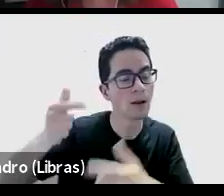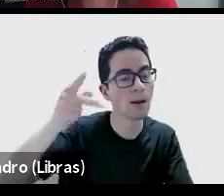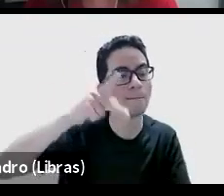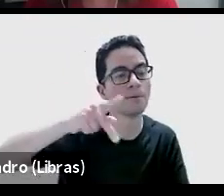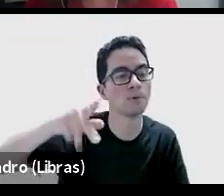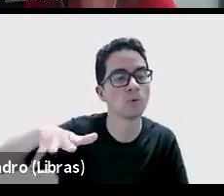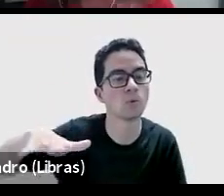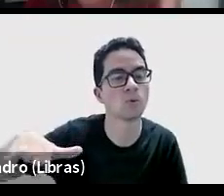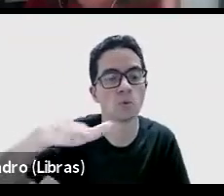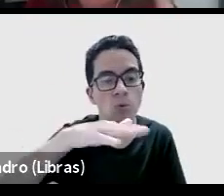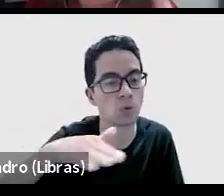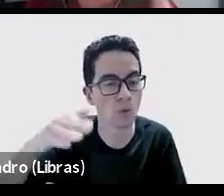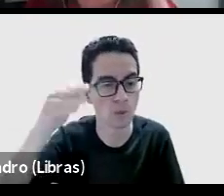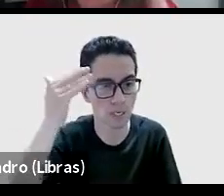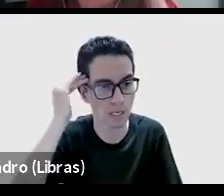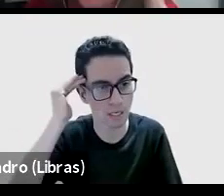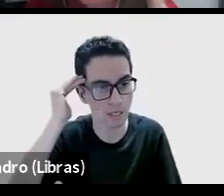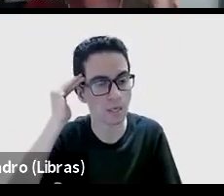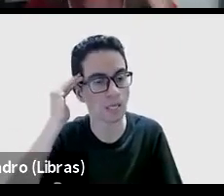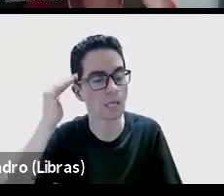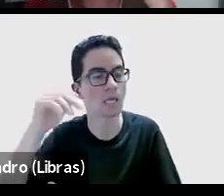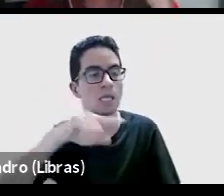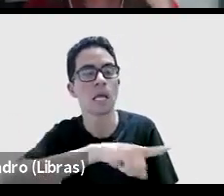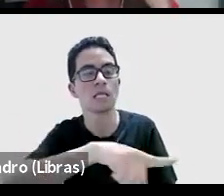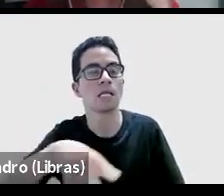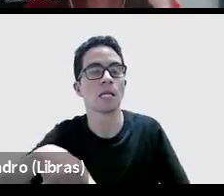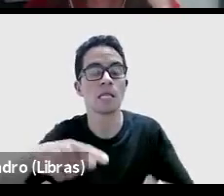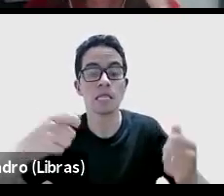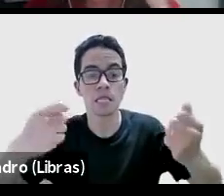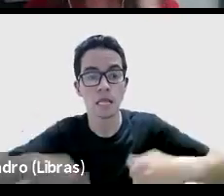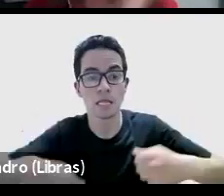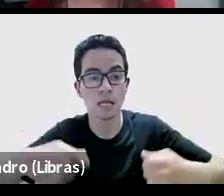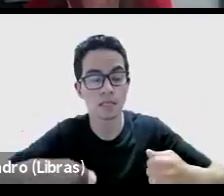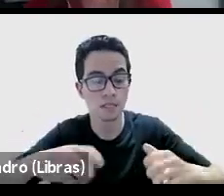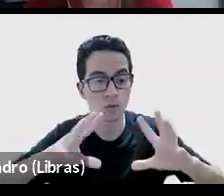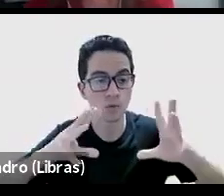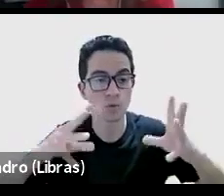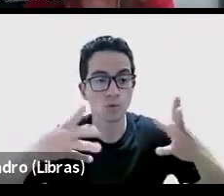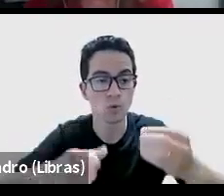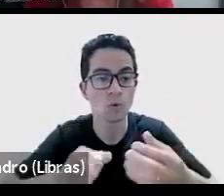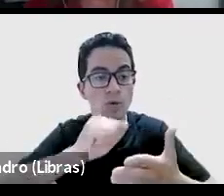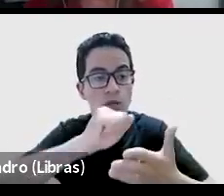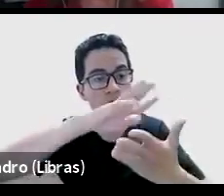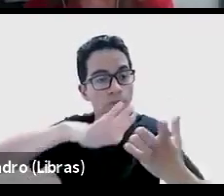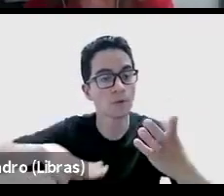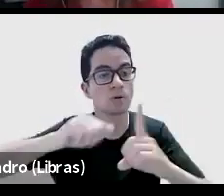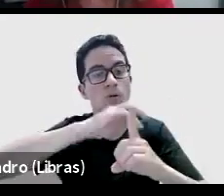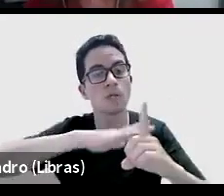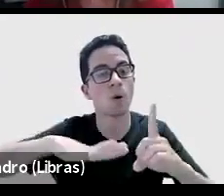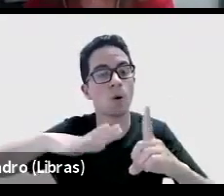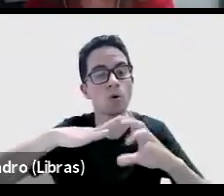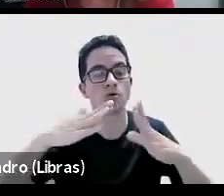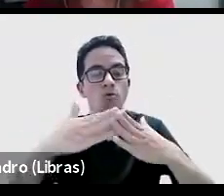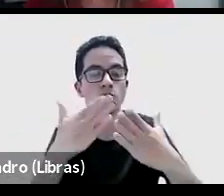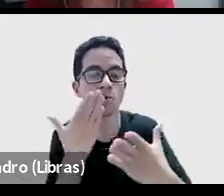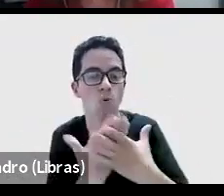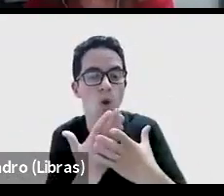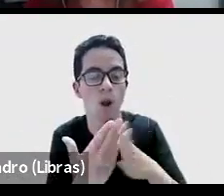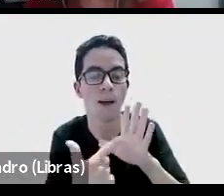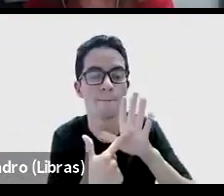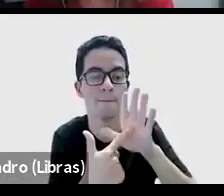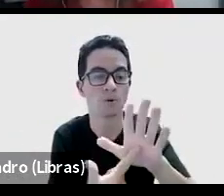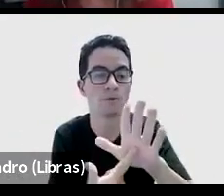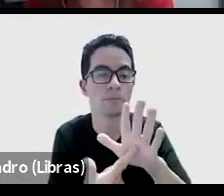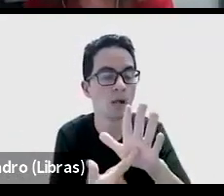professores dessas primeiras necessidades, por meio da atividade social, apresentar a escola. Então, a gente foi trabalhando a língua